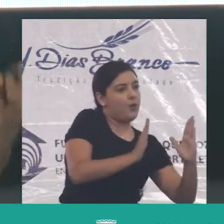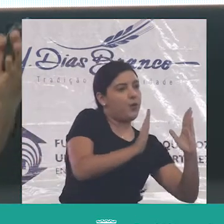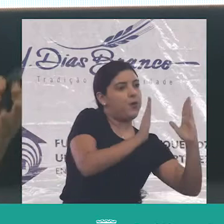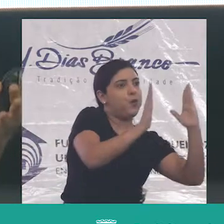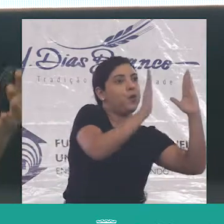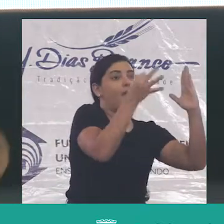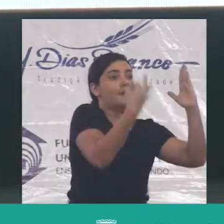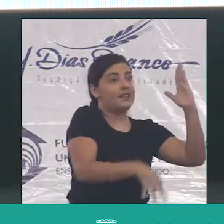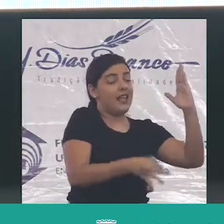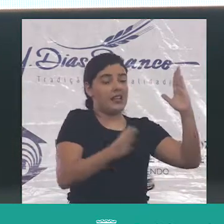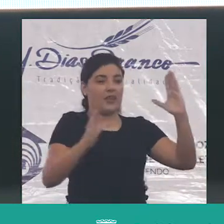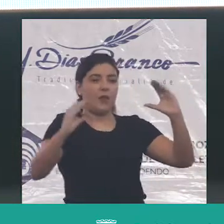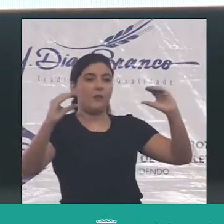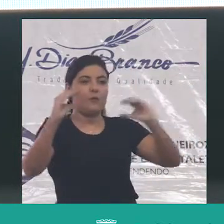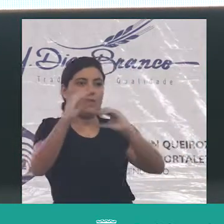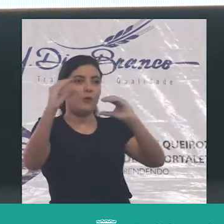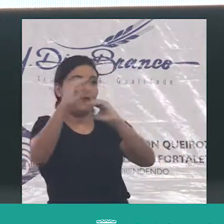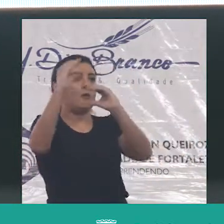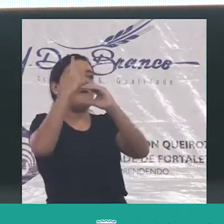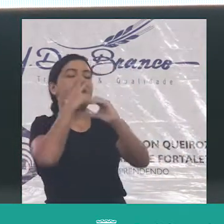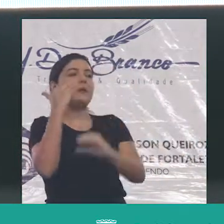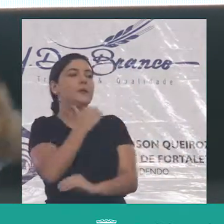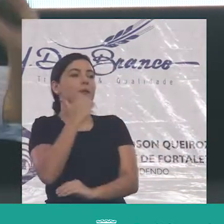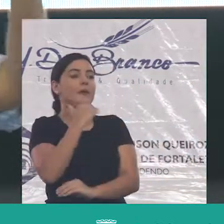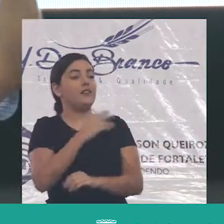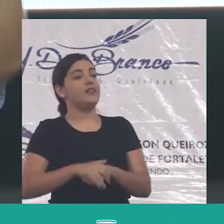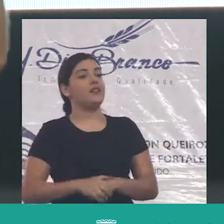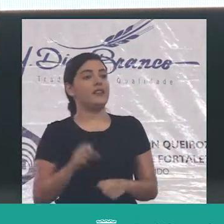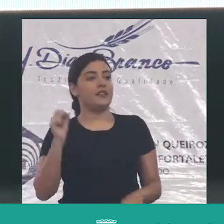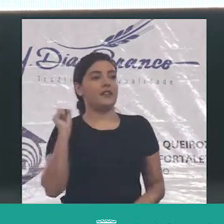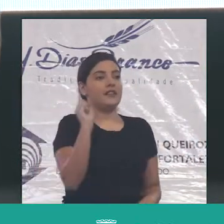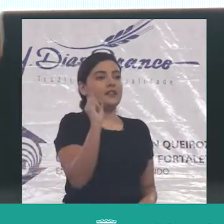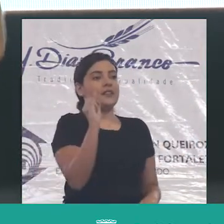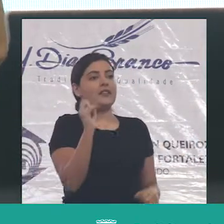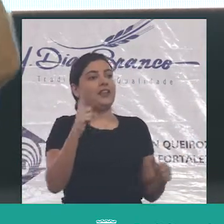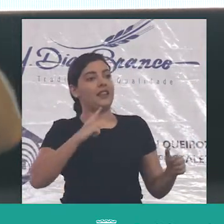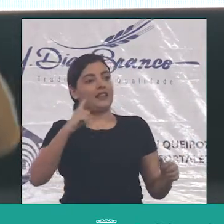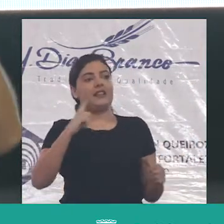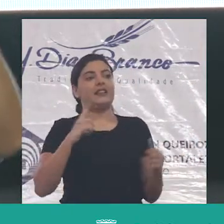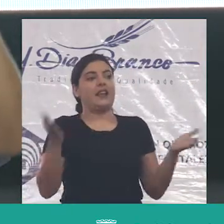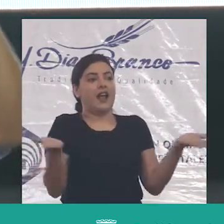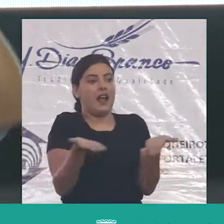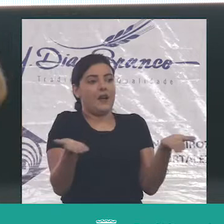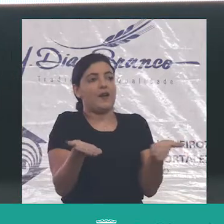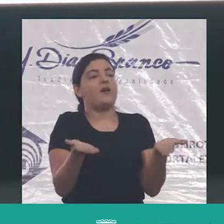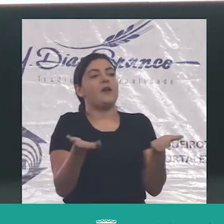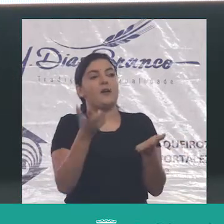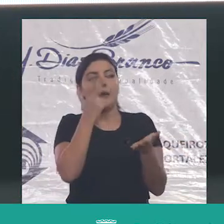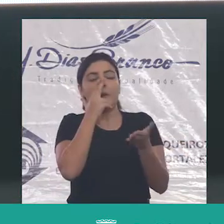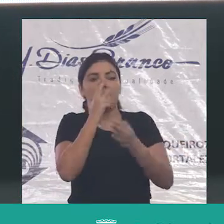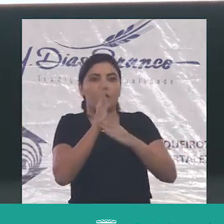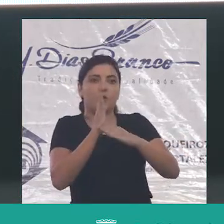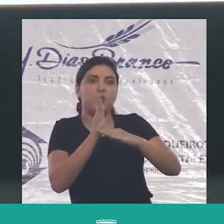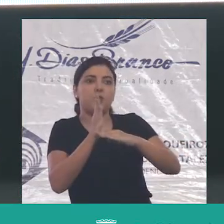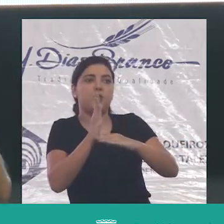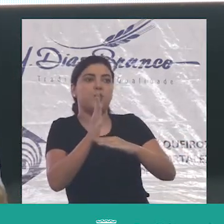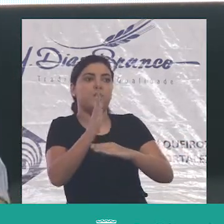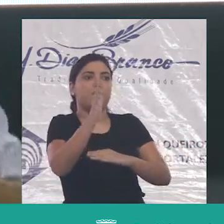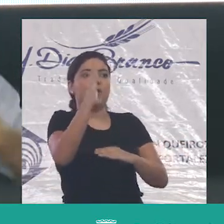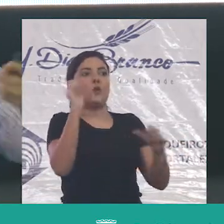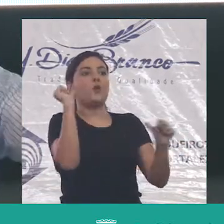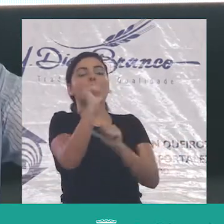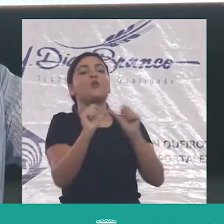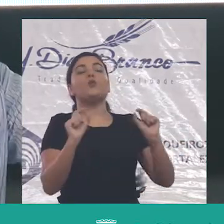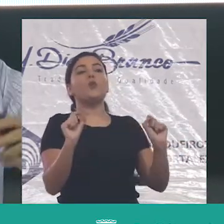Sendo o mesmo volume, o que você acabou de descobrir? Que se você pegar um prisma que está em pé e inclinar, ele não muda de